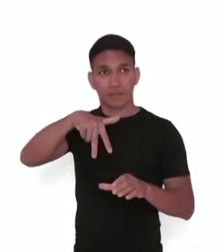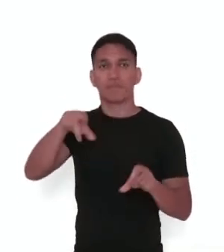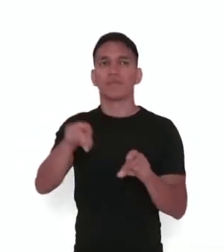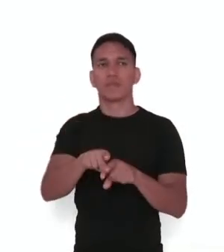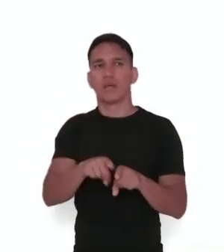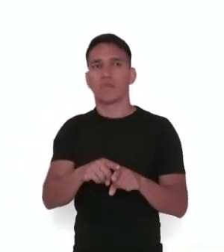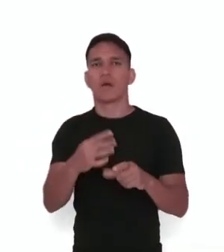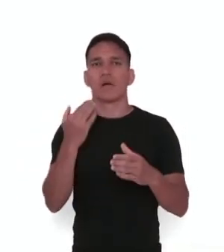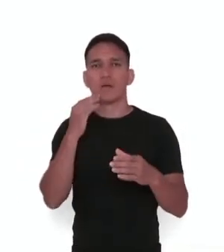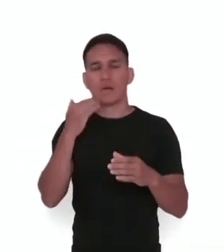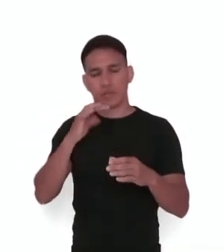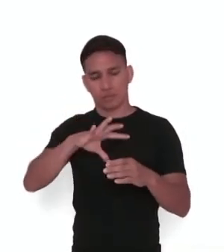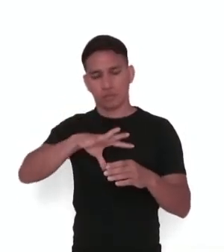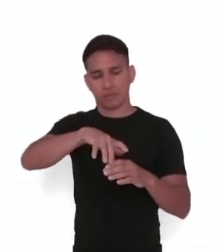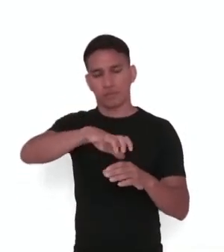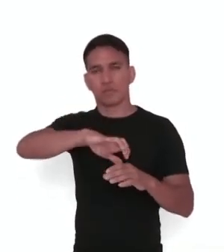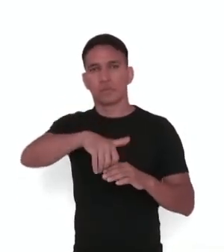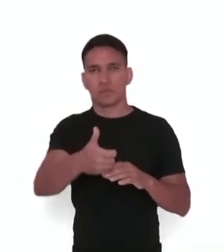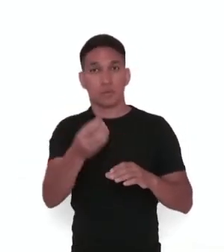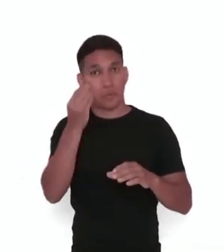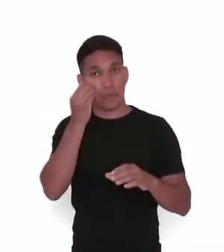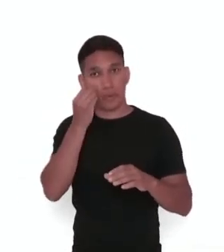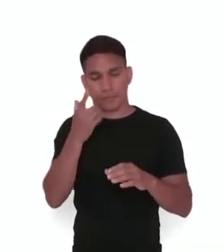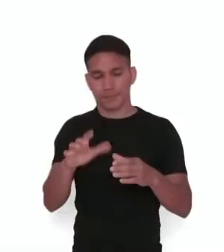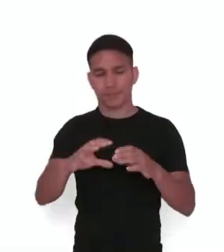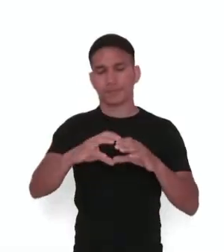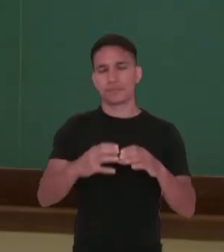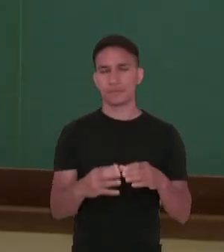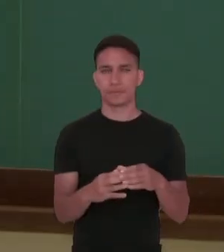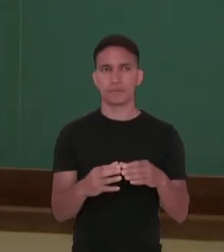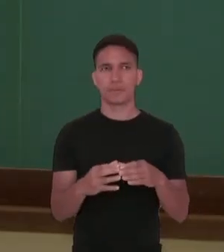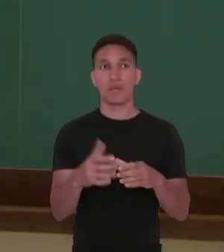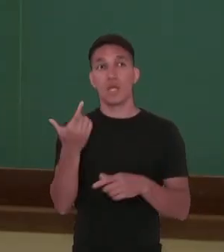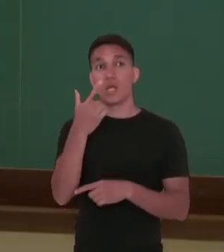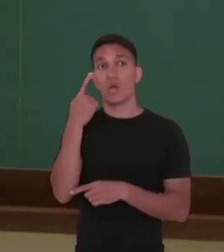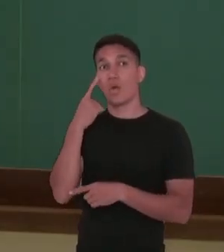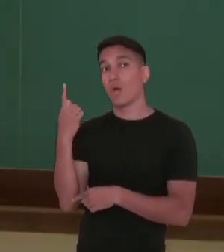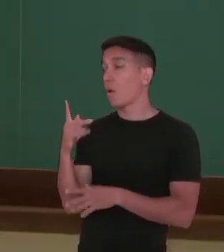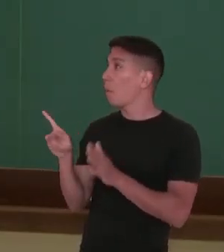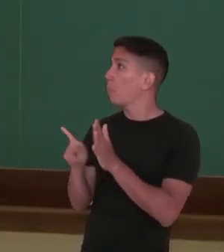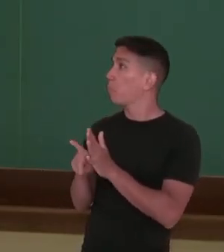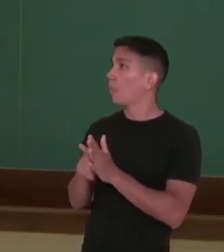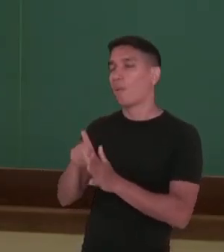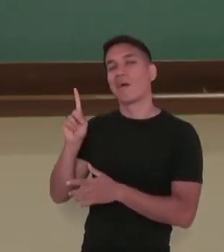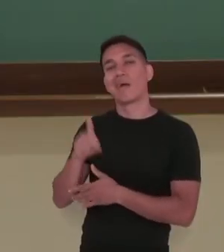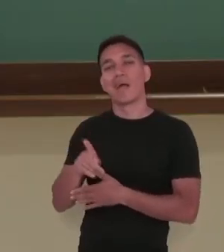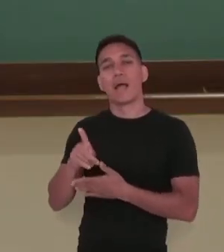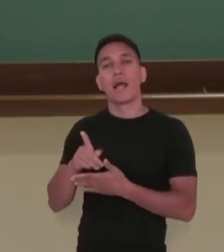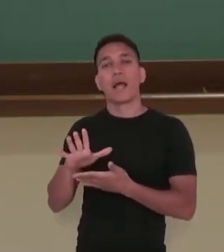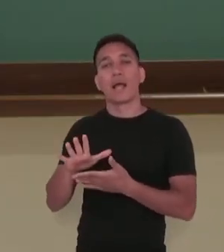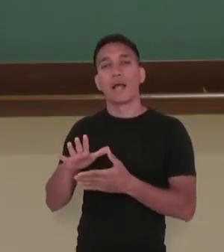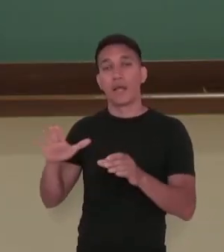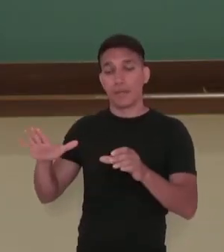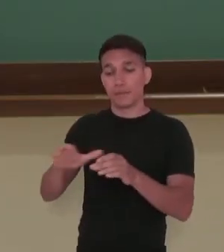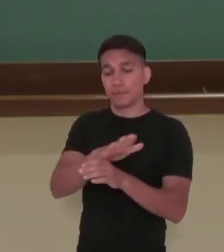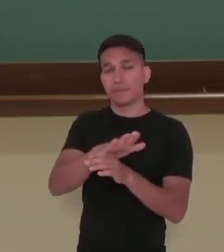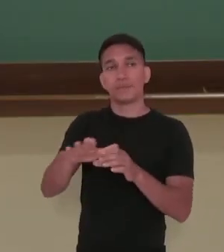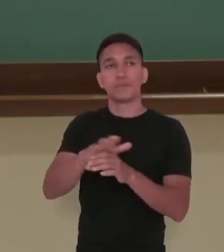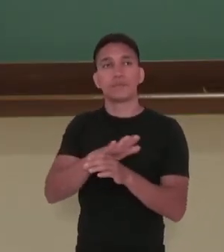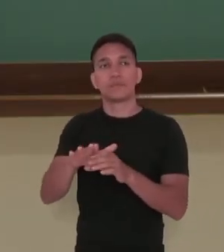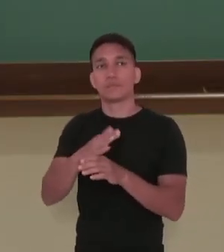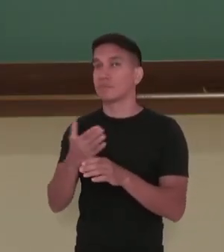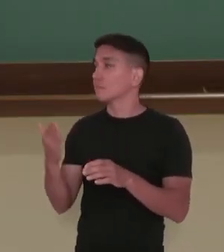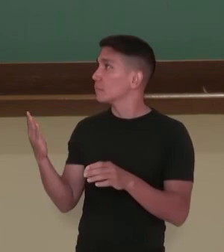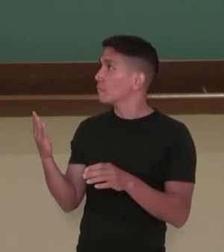distorcendo, eliminando as distorções, desculpem. E você tem a projeção plana ou azimutal. Você